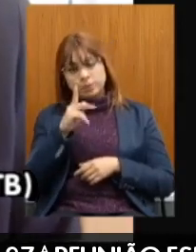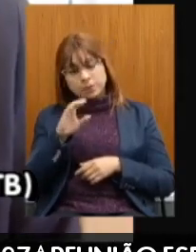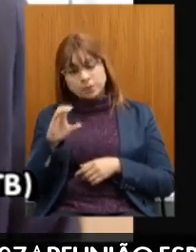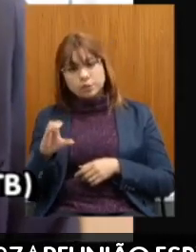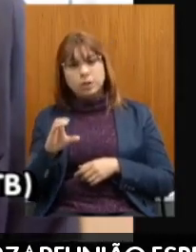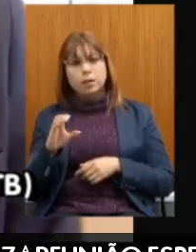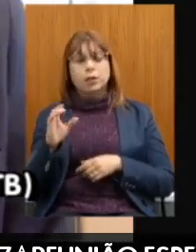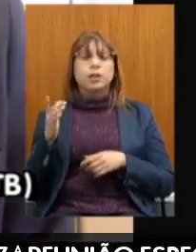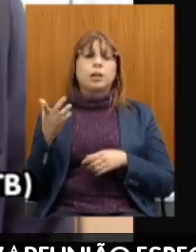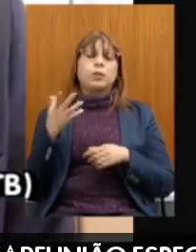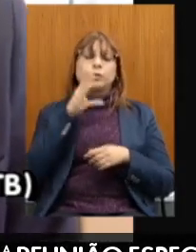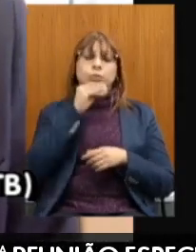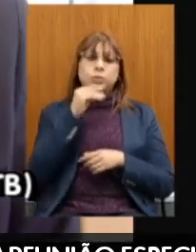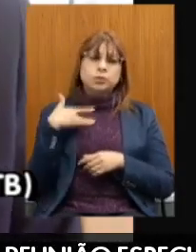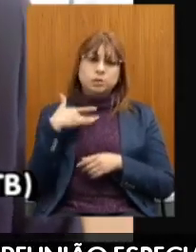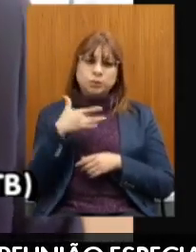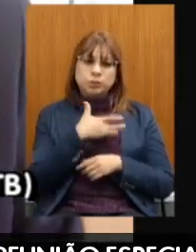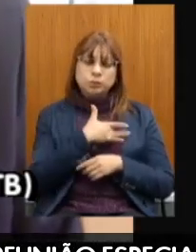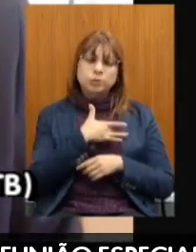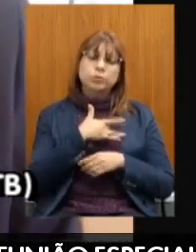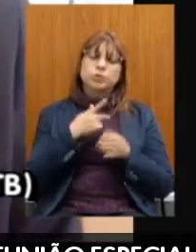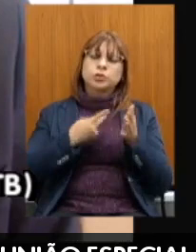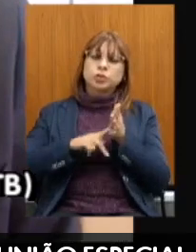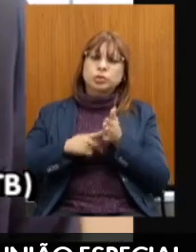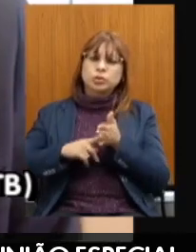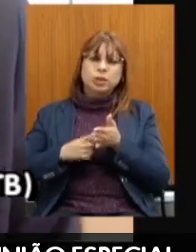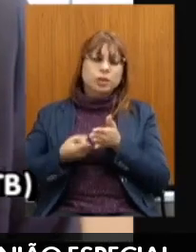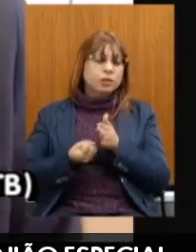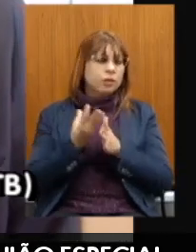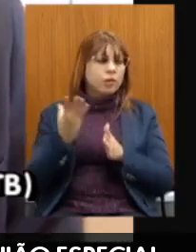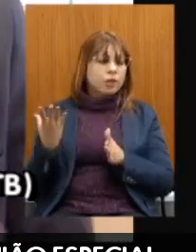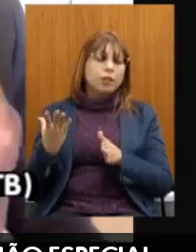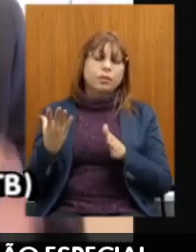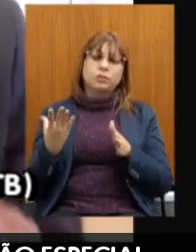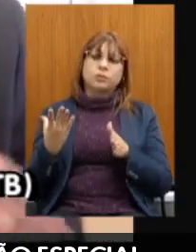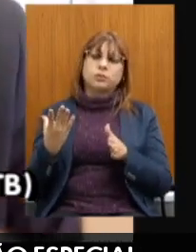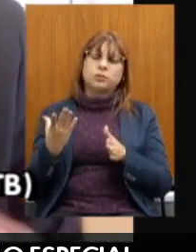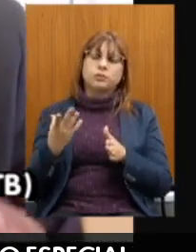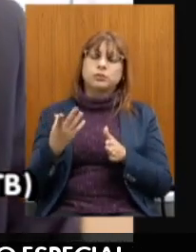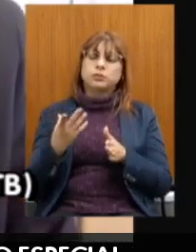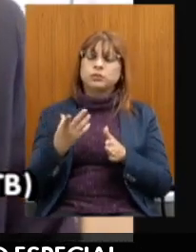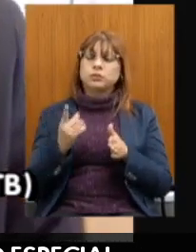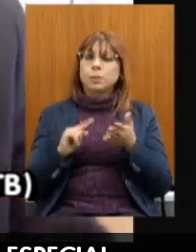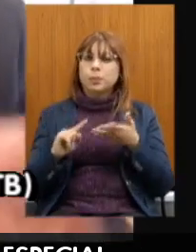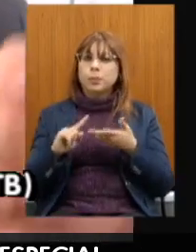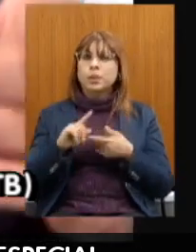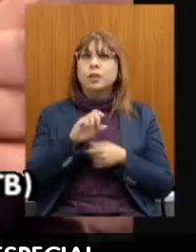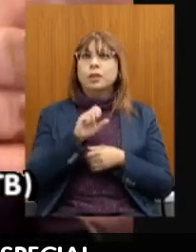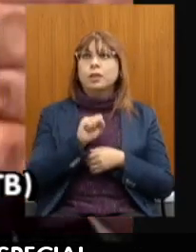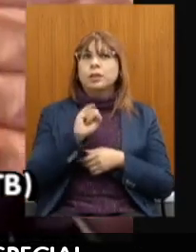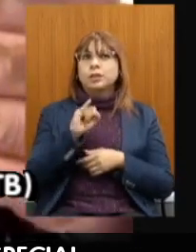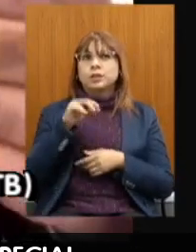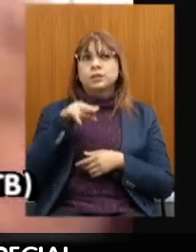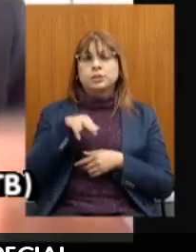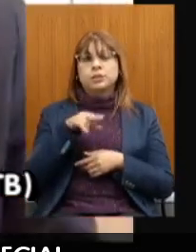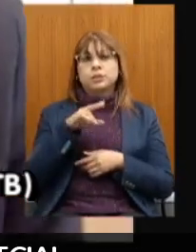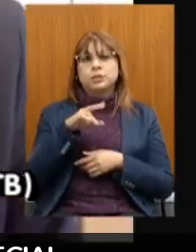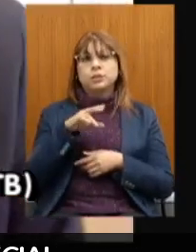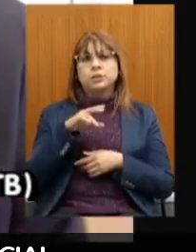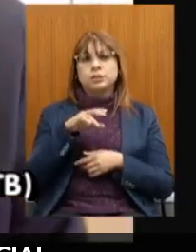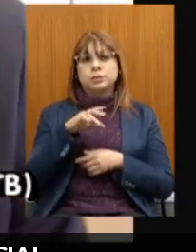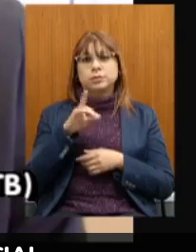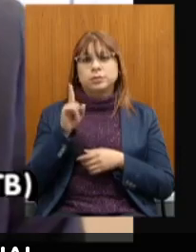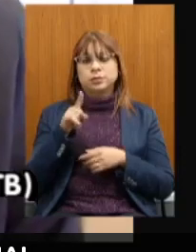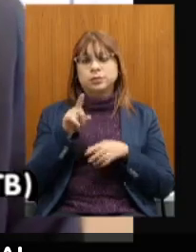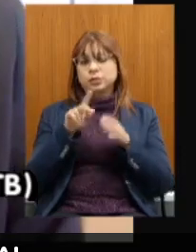saúde, servidores de vários sindicatos, do Sindojus, de vários sindicatos, do Sindicato dos Servidores do